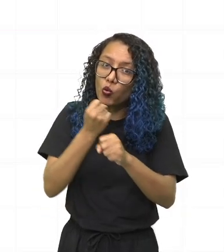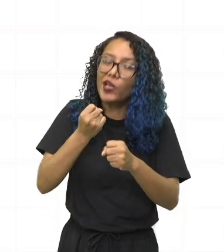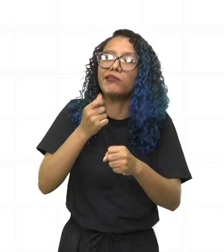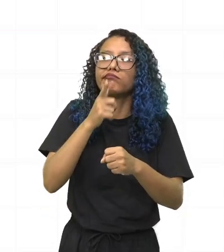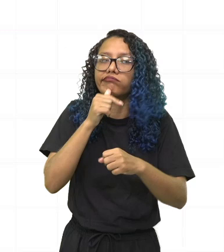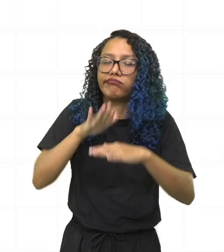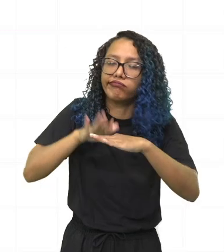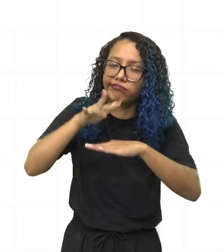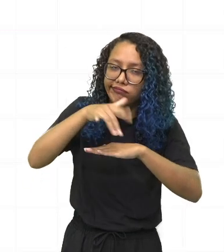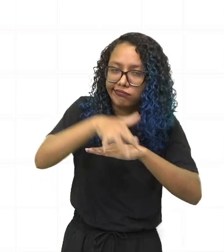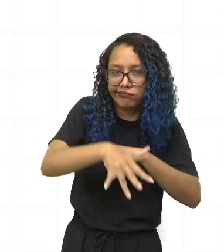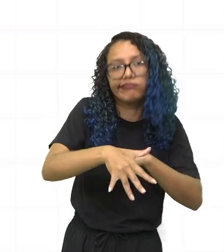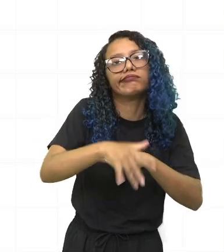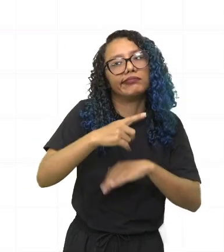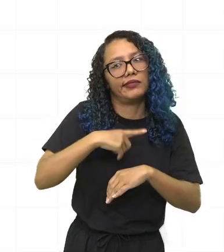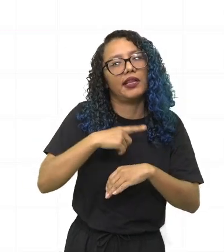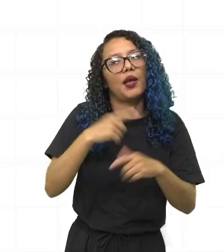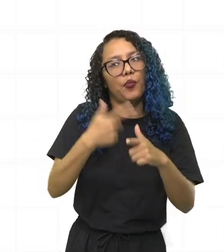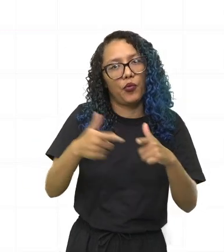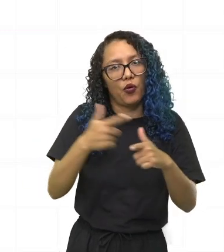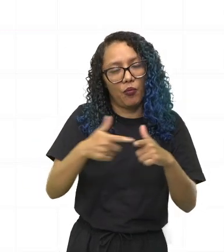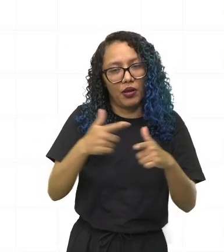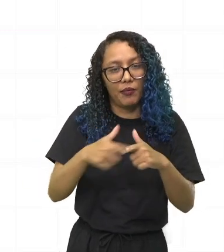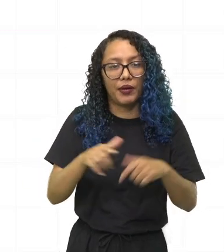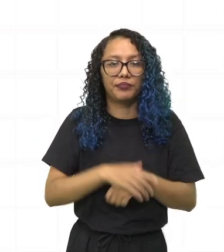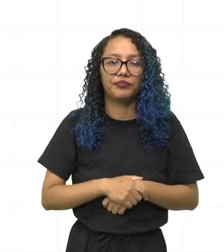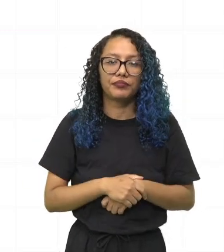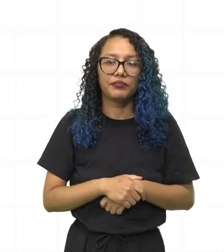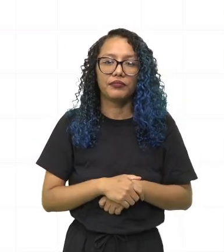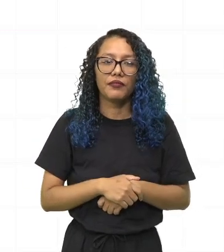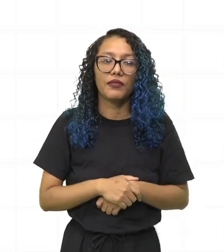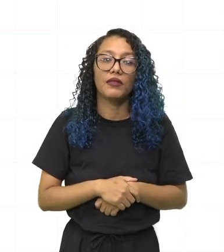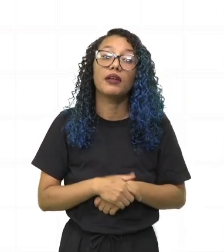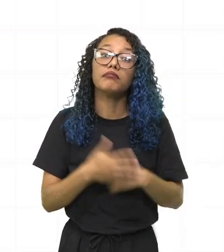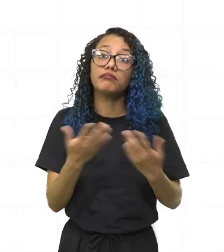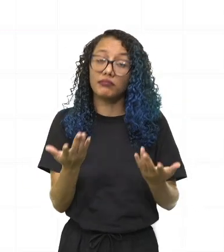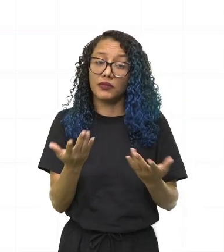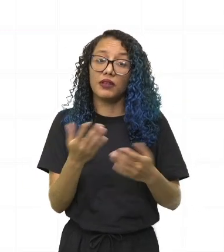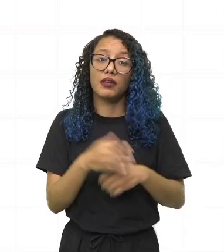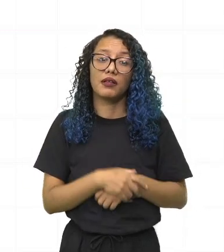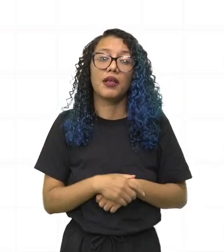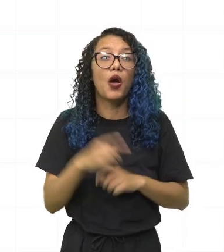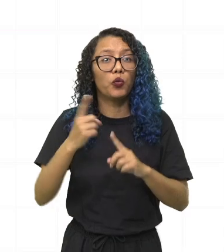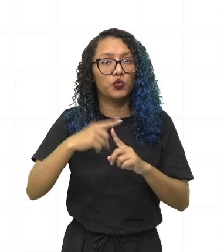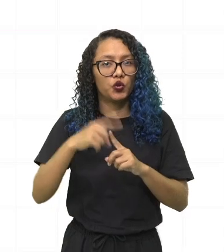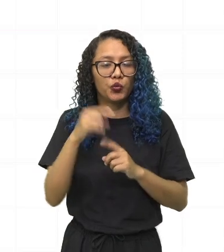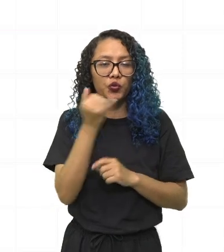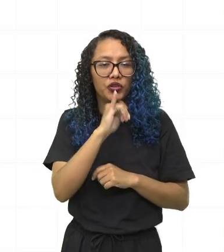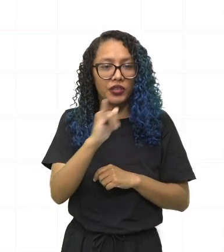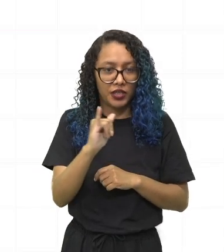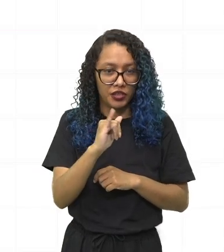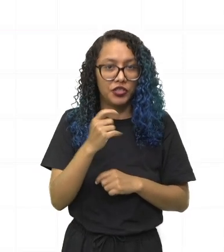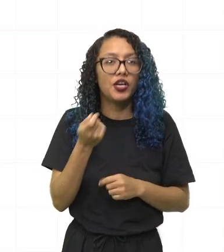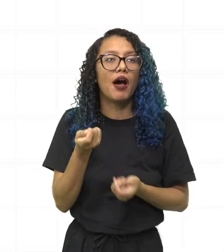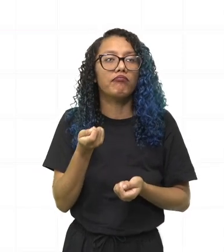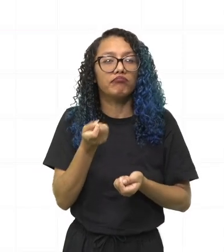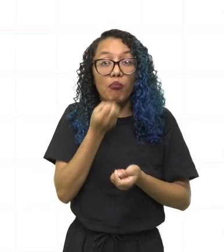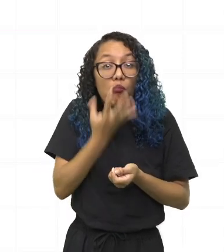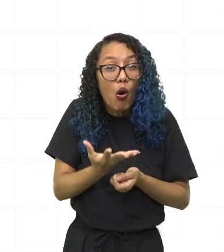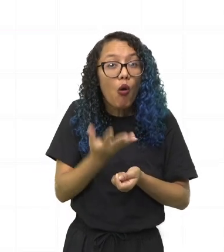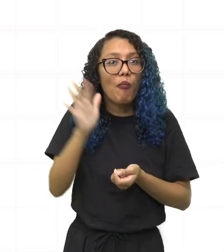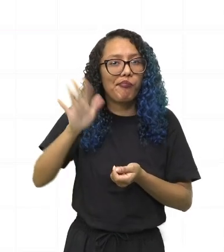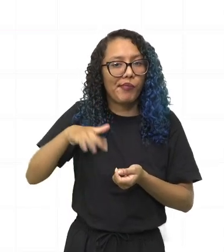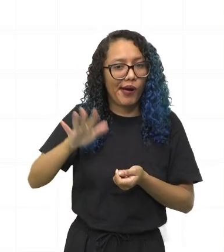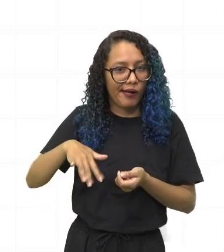A energia hidrelétrica, ela é geralmente vista como uma opção econômica para a geração de eletricidade.